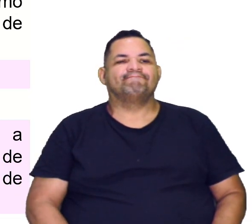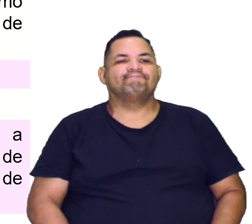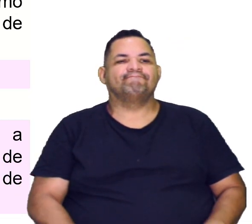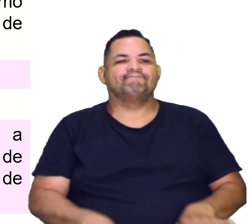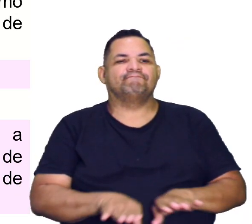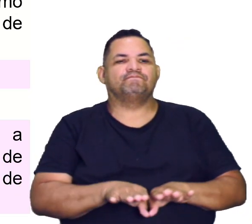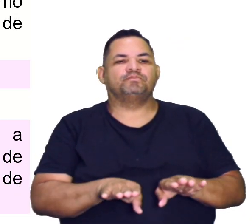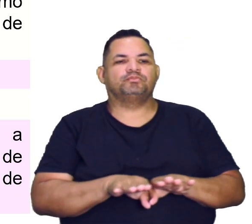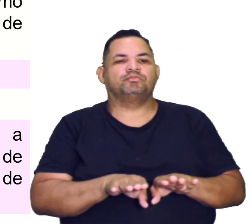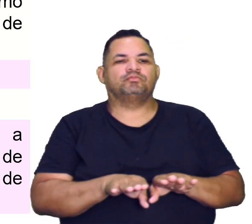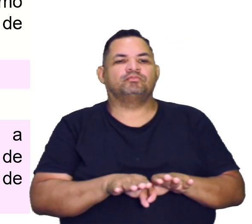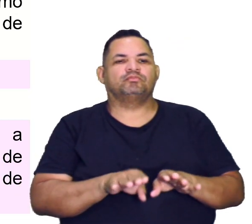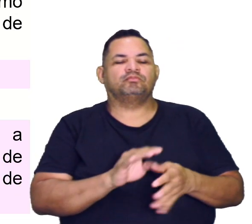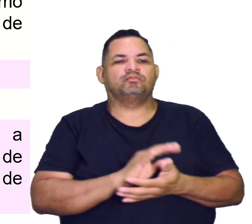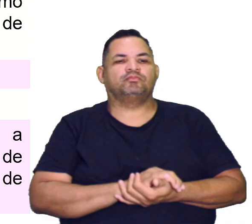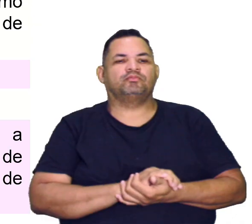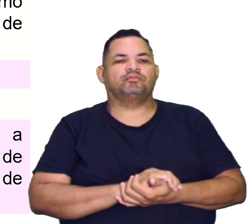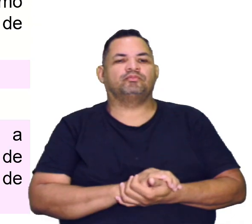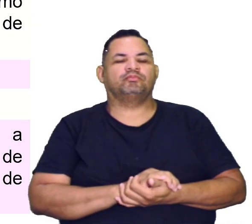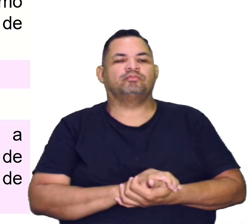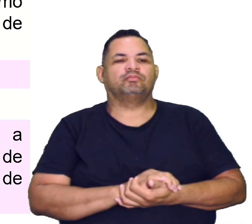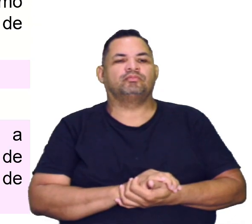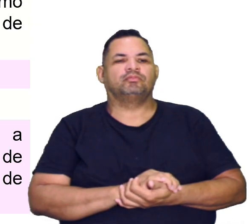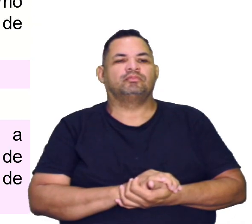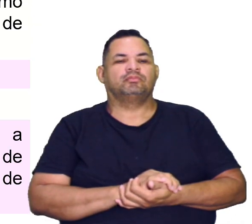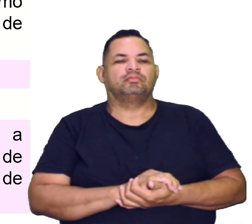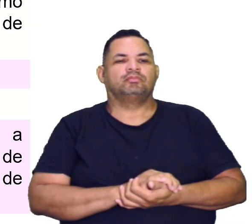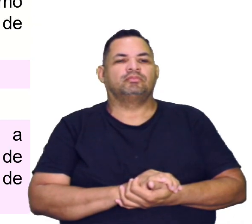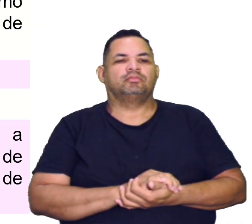do exercício reduzindo aí